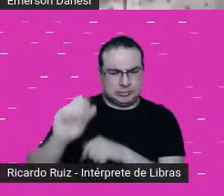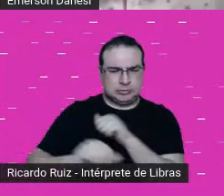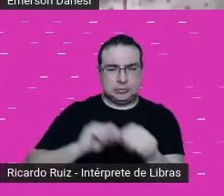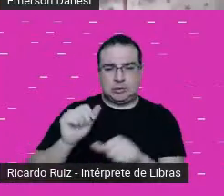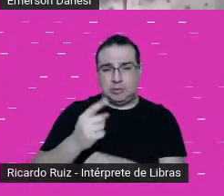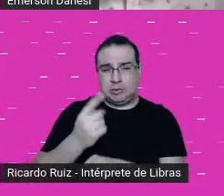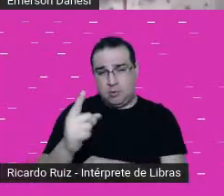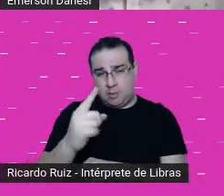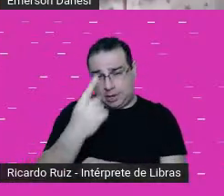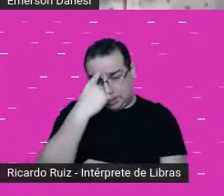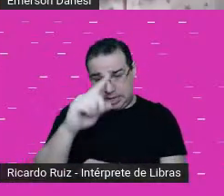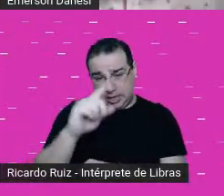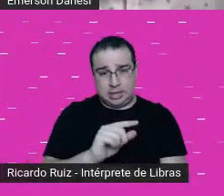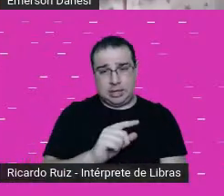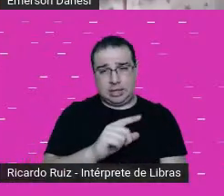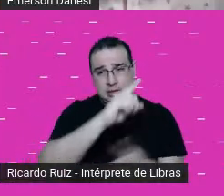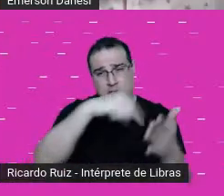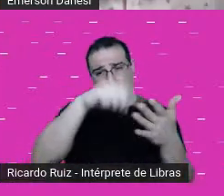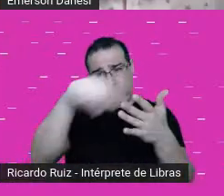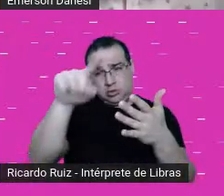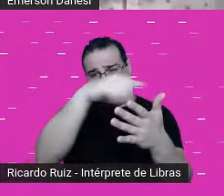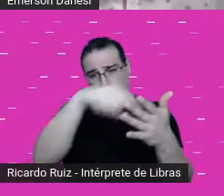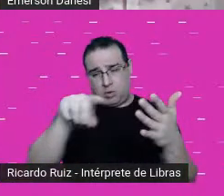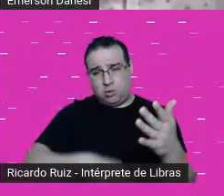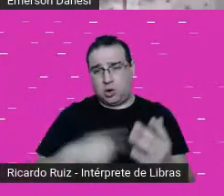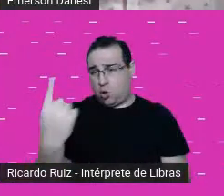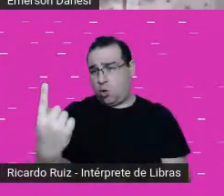ideia, você elimina todas as outras. Então,